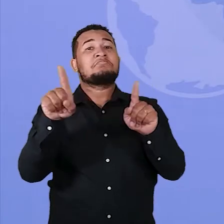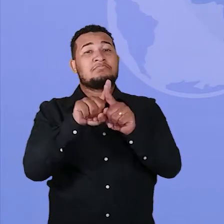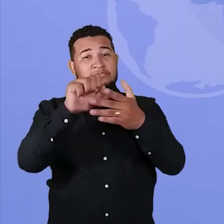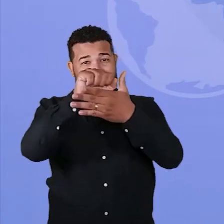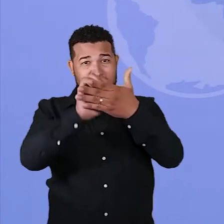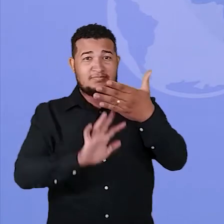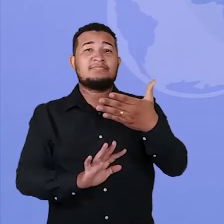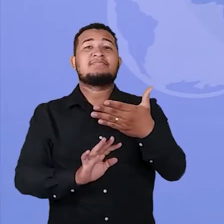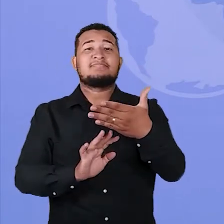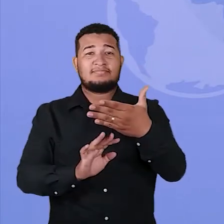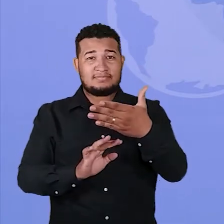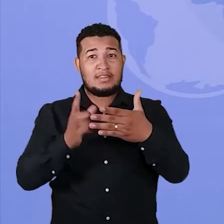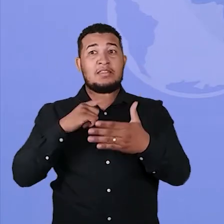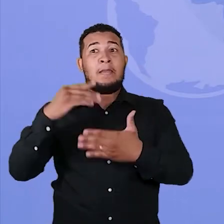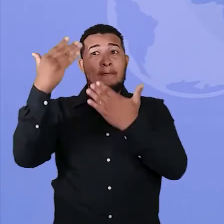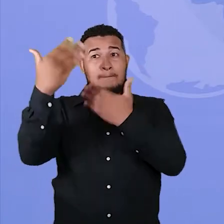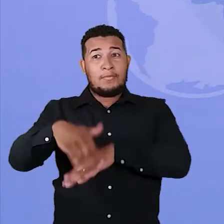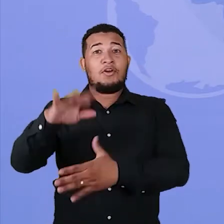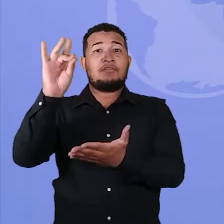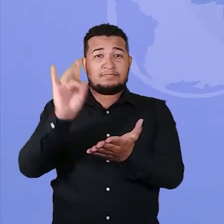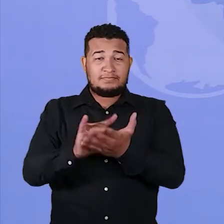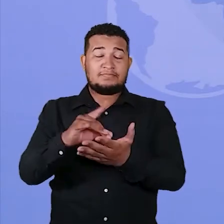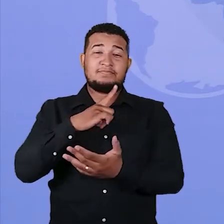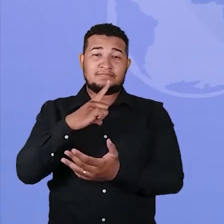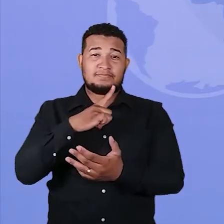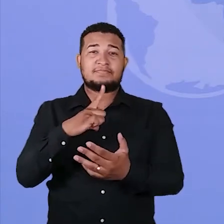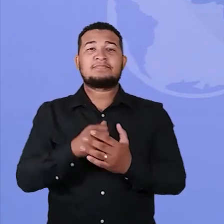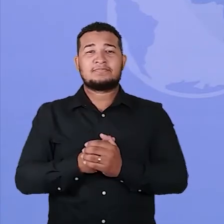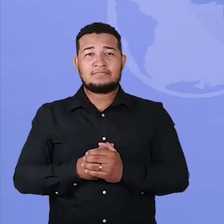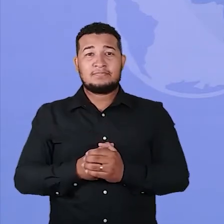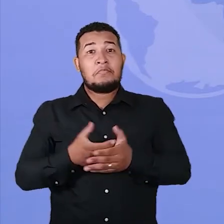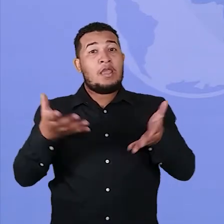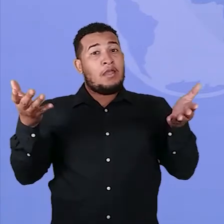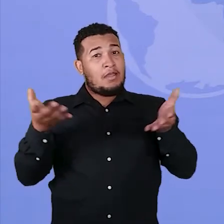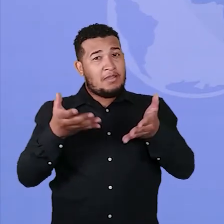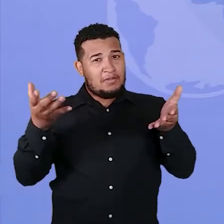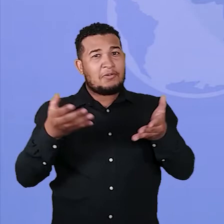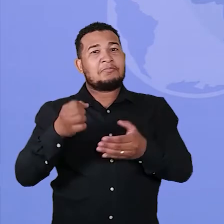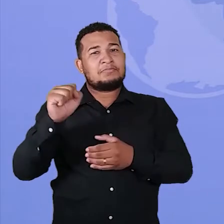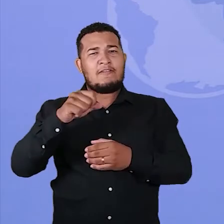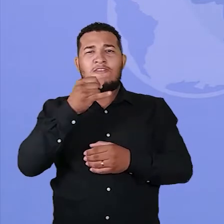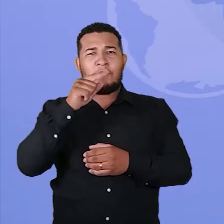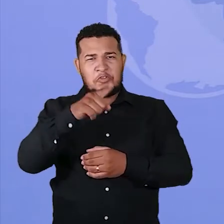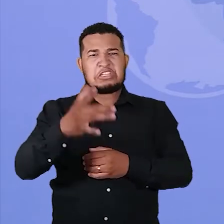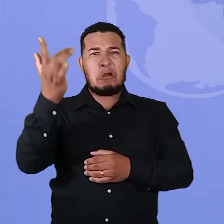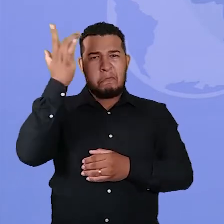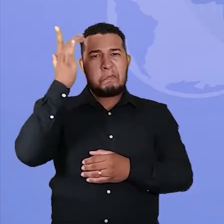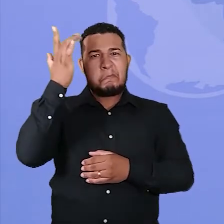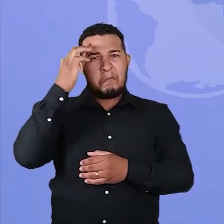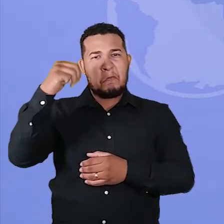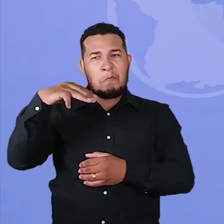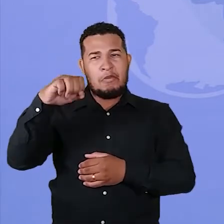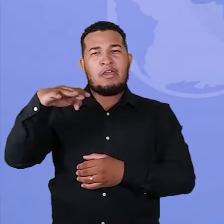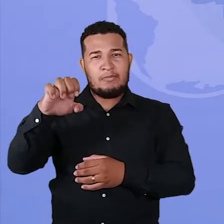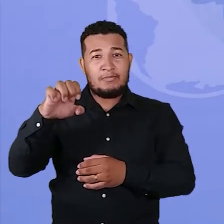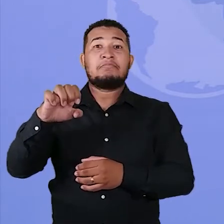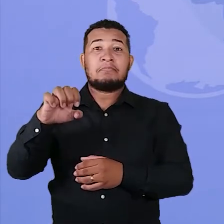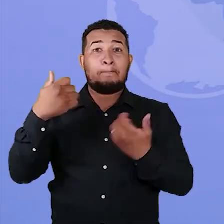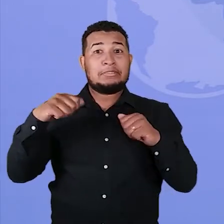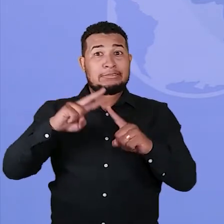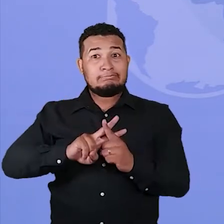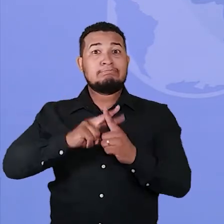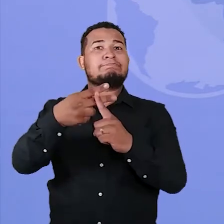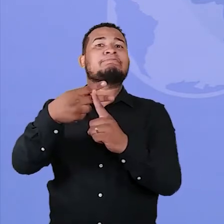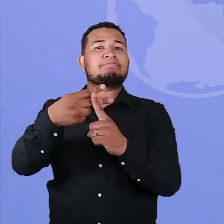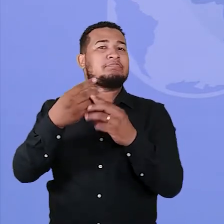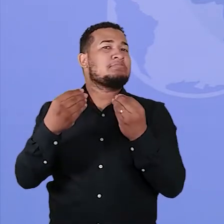em atividades, está caindo em provas. Então, agora, já que você é craque em memes, você tem que ficar